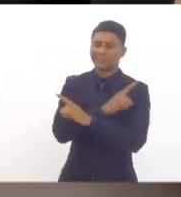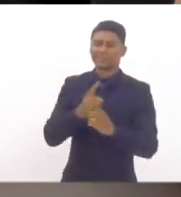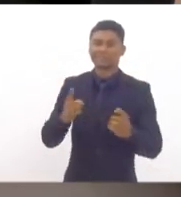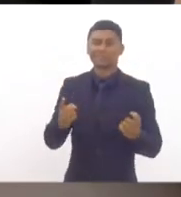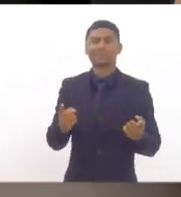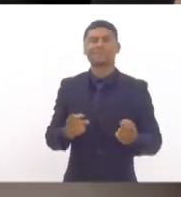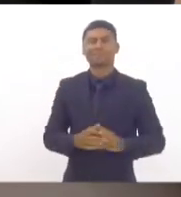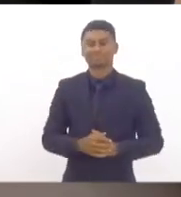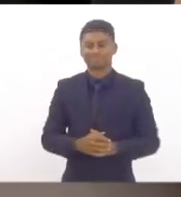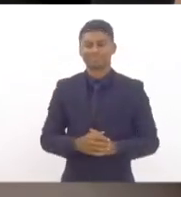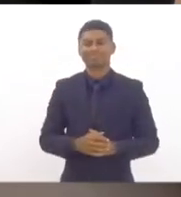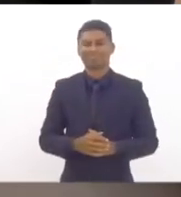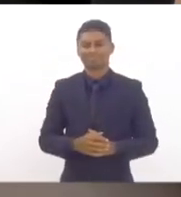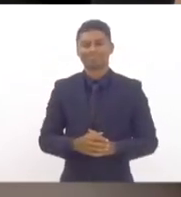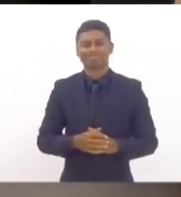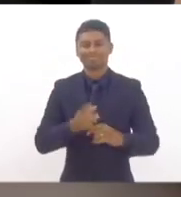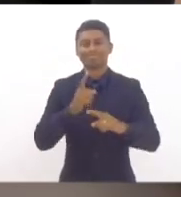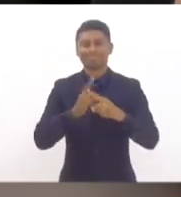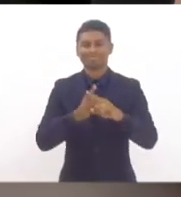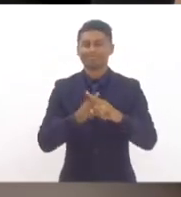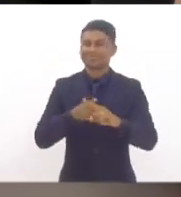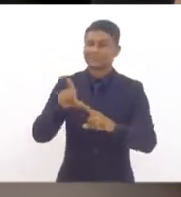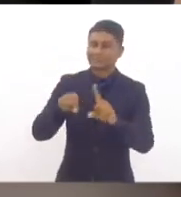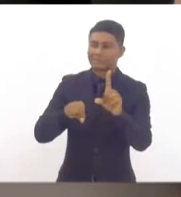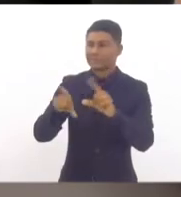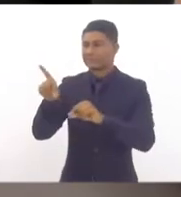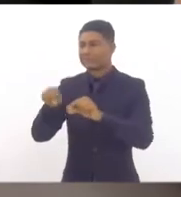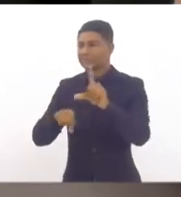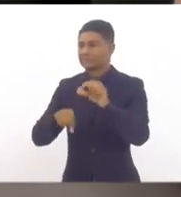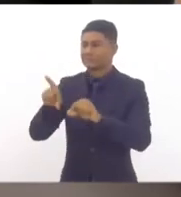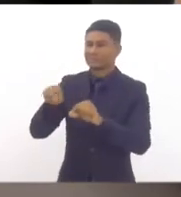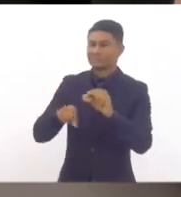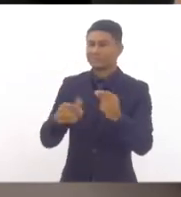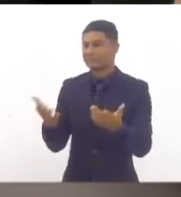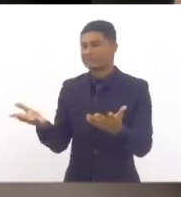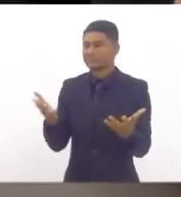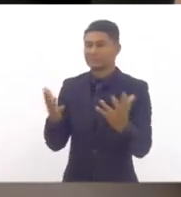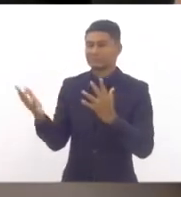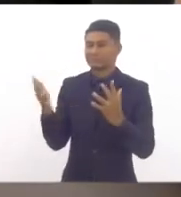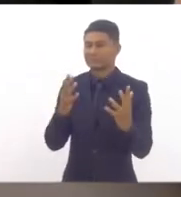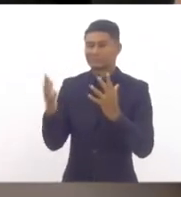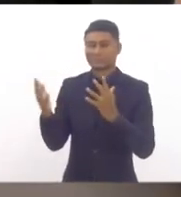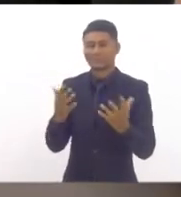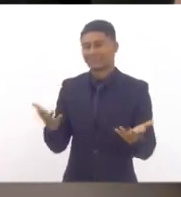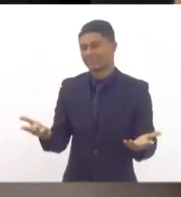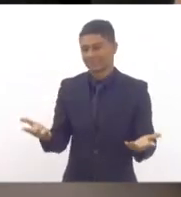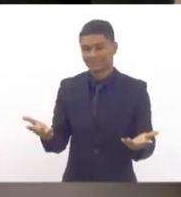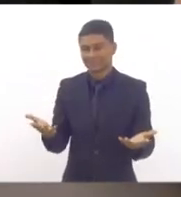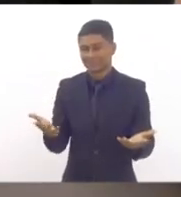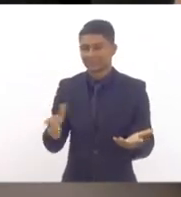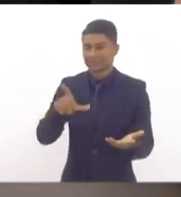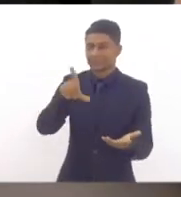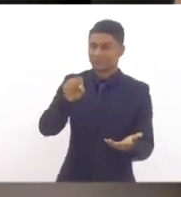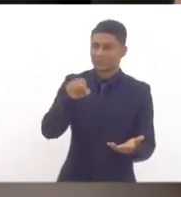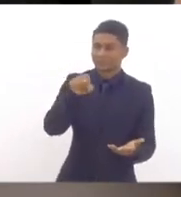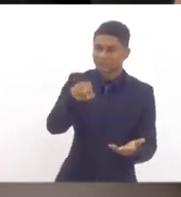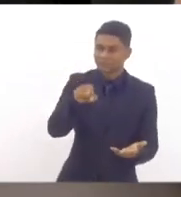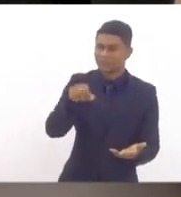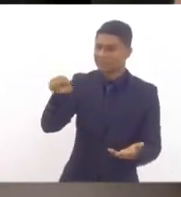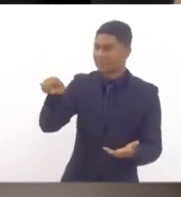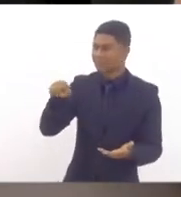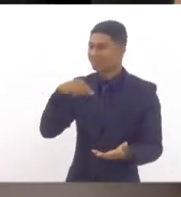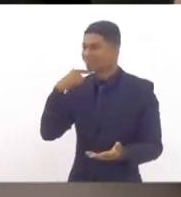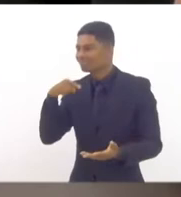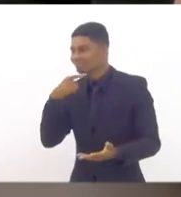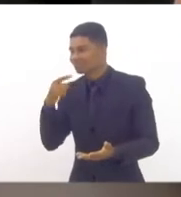de enfrentar, né, no sentido de fazer escolhas, de uma vez se definindo por um significa não se definir por outro, quando